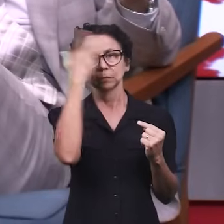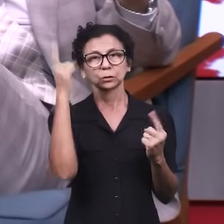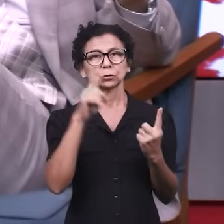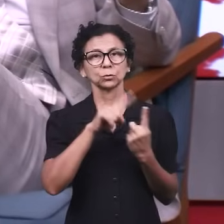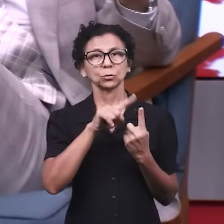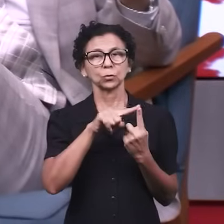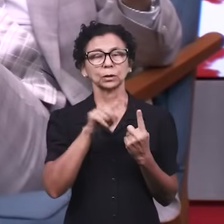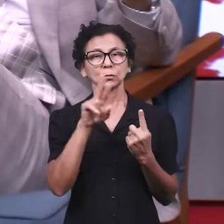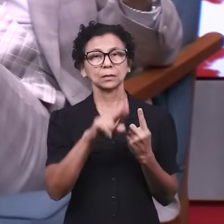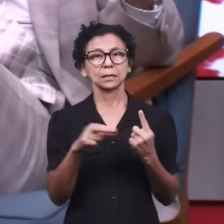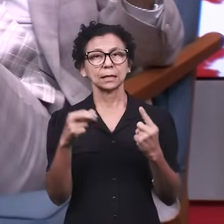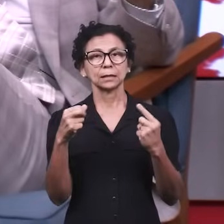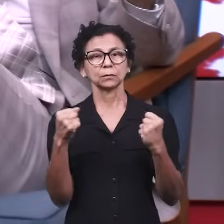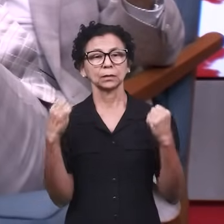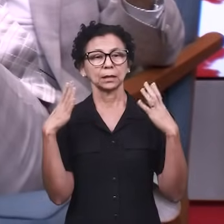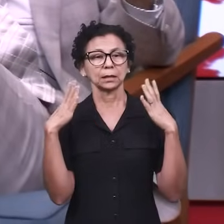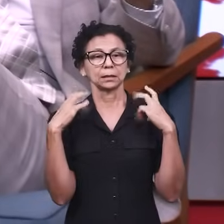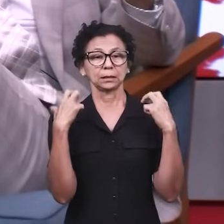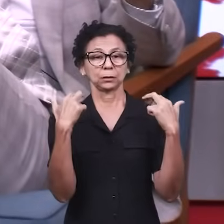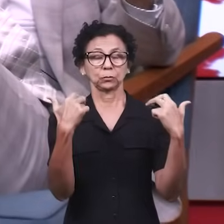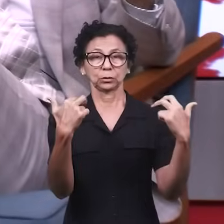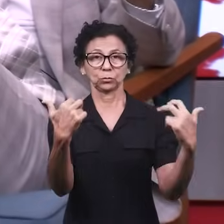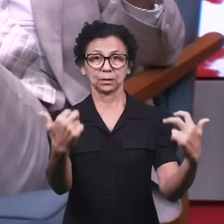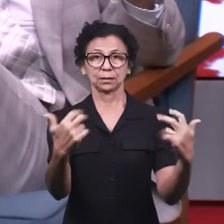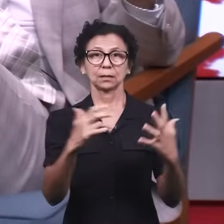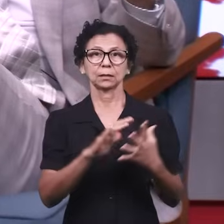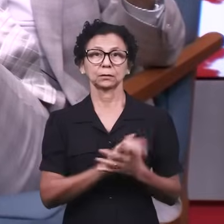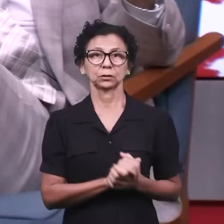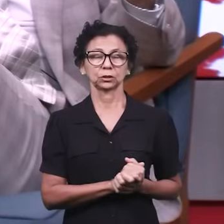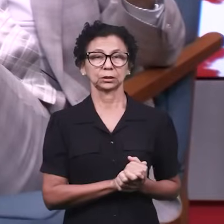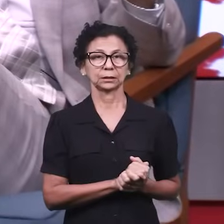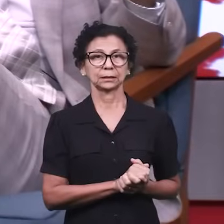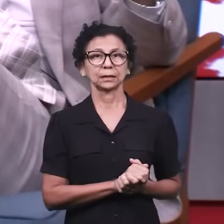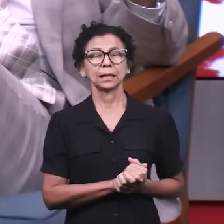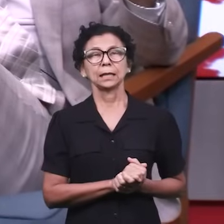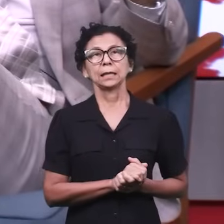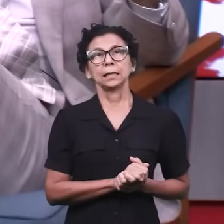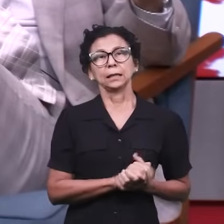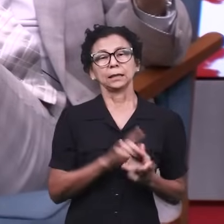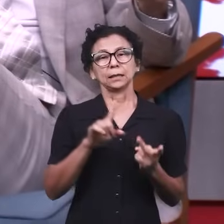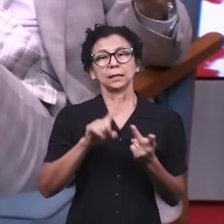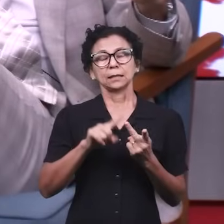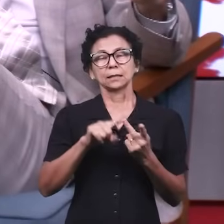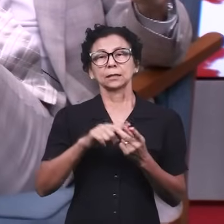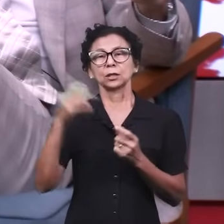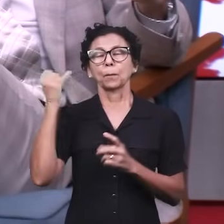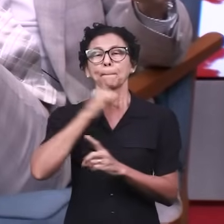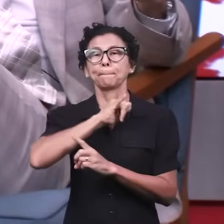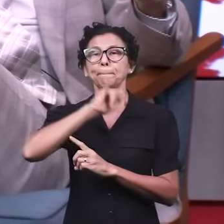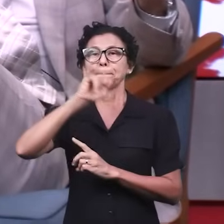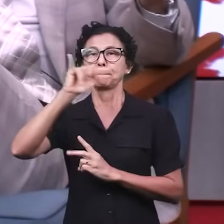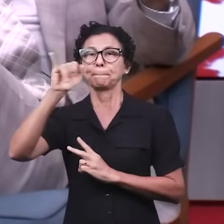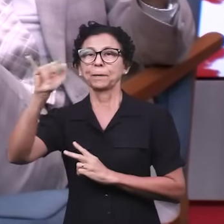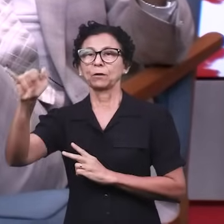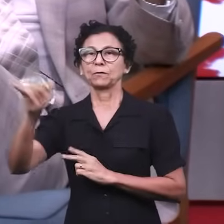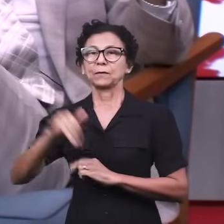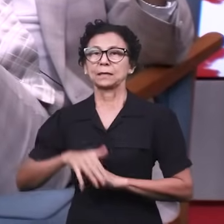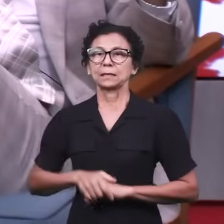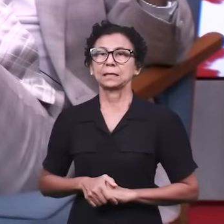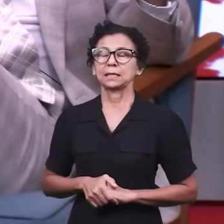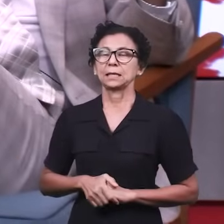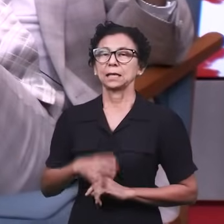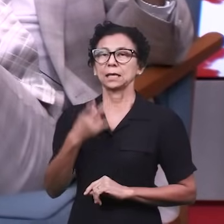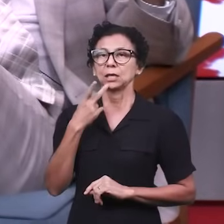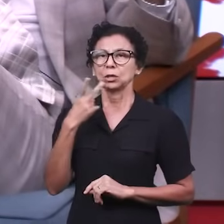eu não estou chamando, quando eu me dirijo àquele irmão e chamo ele de meu servo, eu não estou dizendo que ele é servo